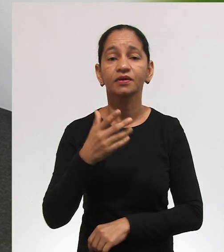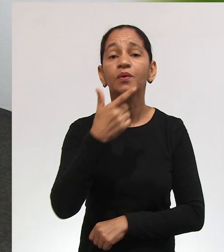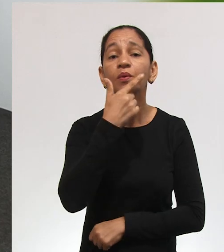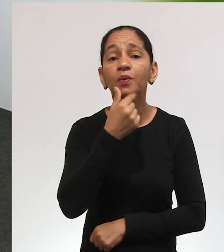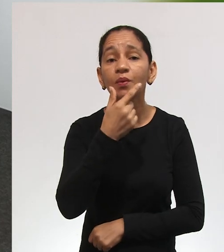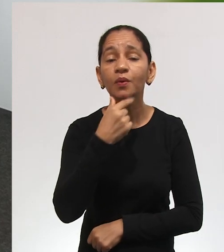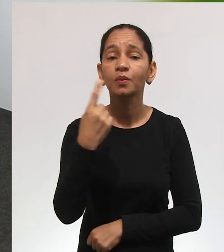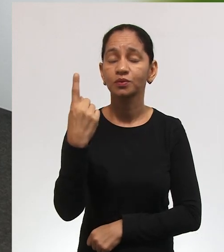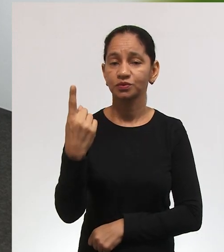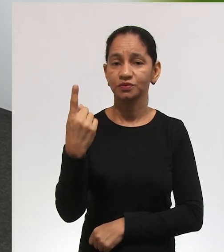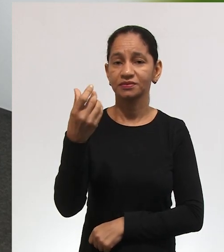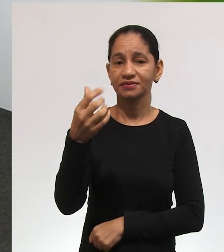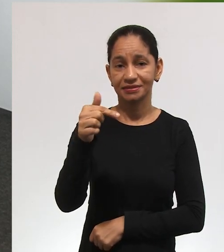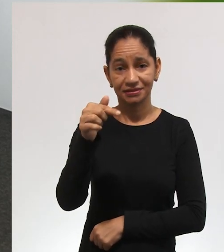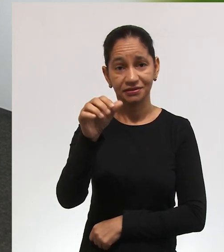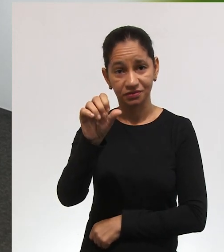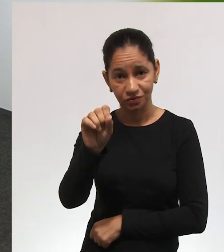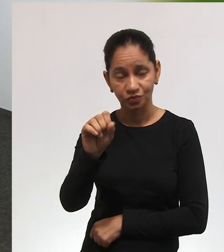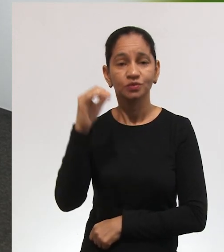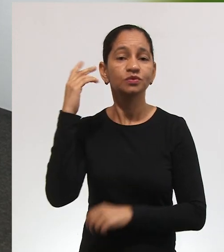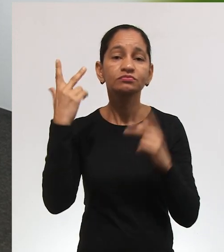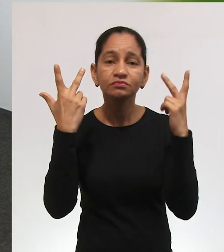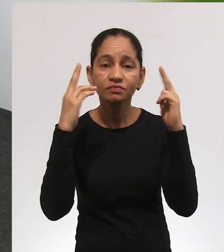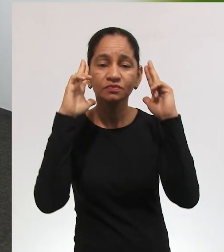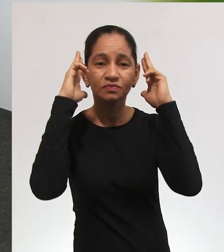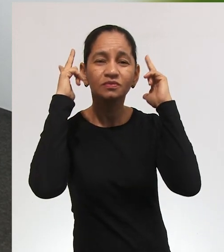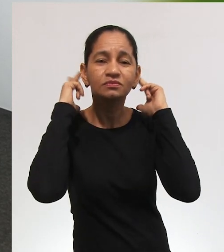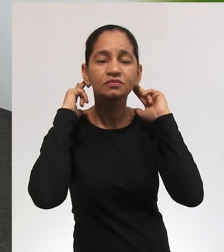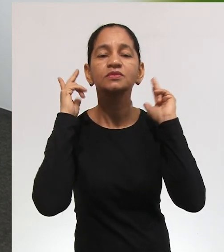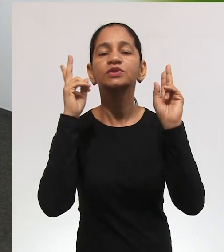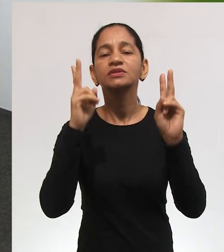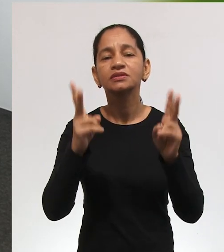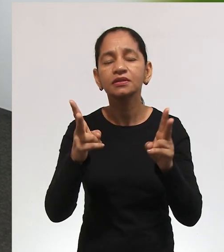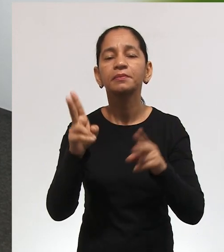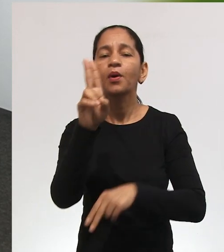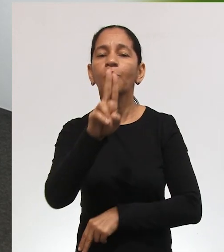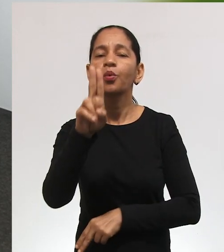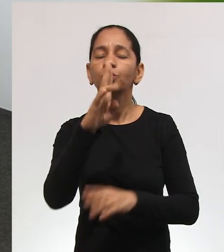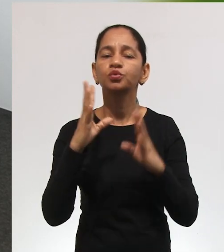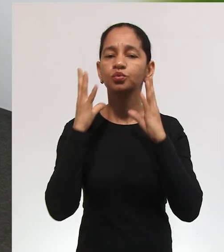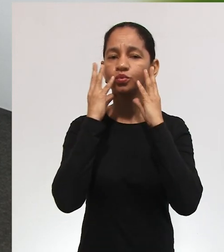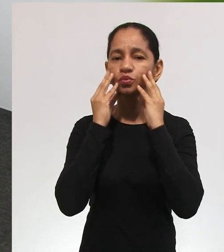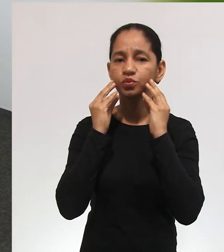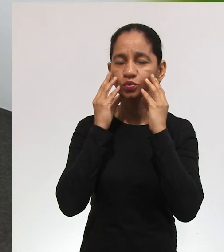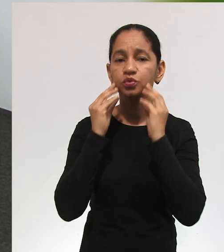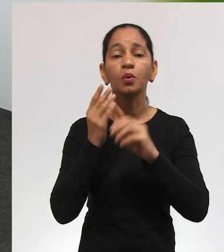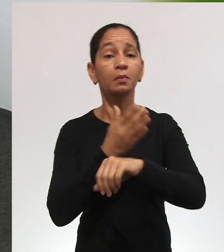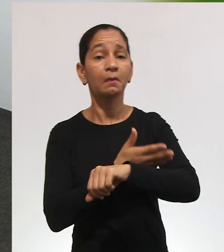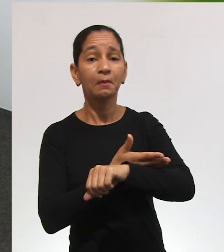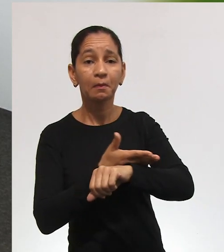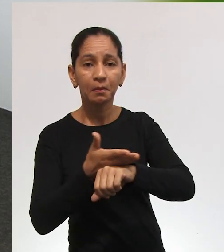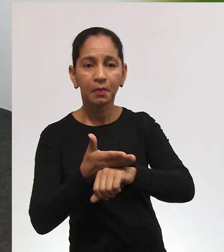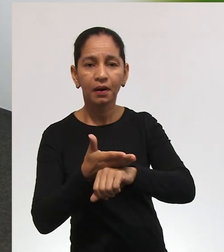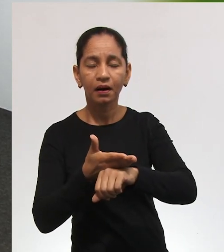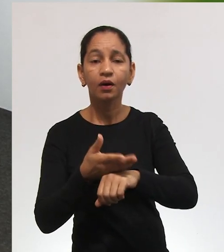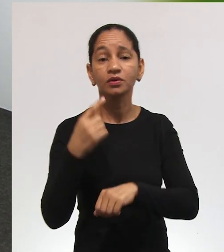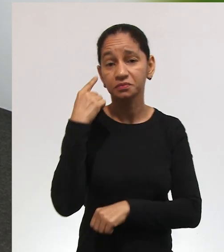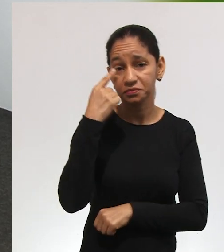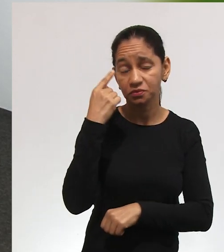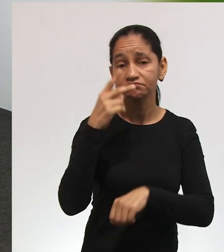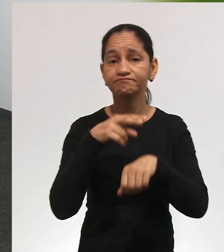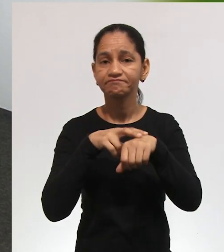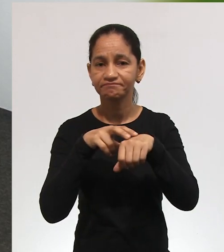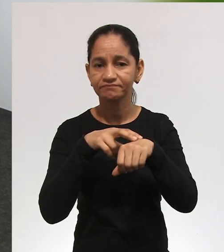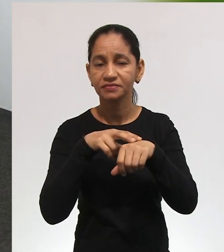sou um homem de 1,78, tenho cabelos curtos, castanhos claros, uso barba, a minha pele é branca e os meus olhos são